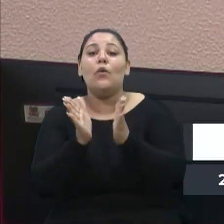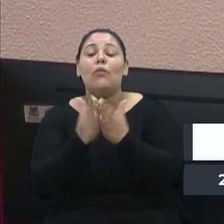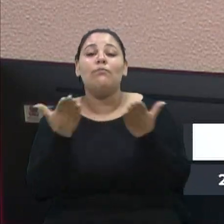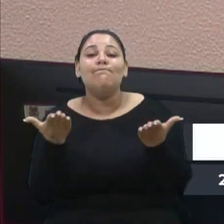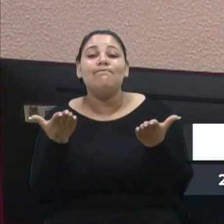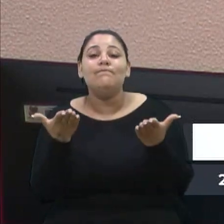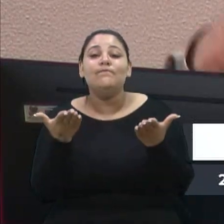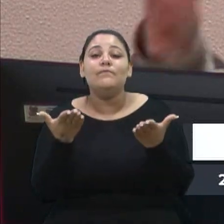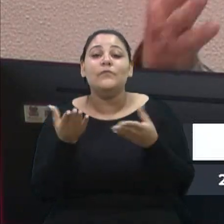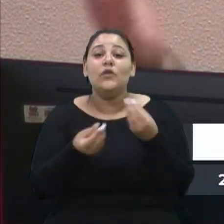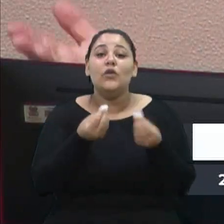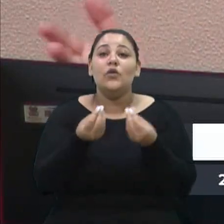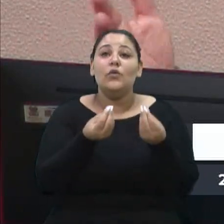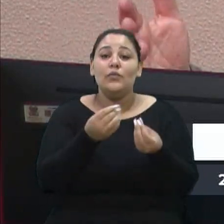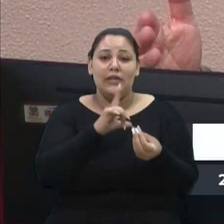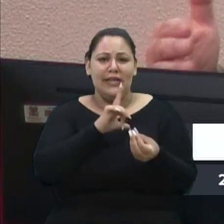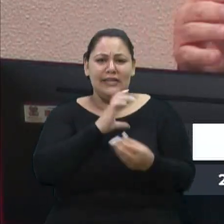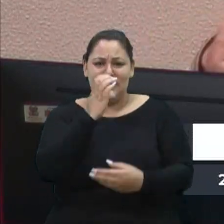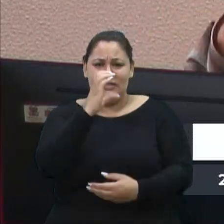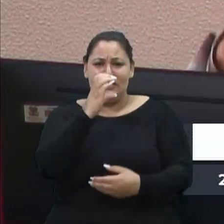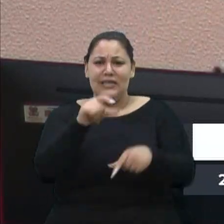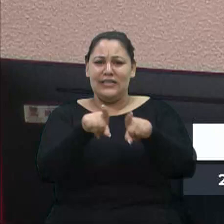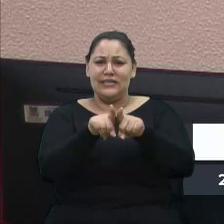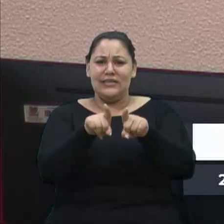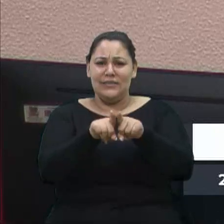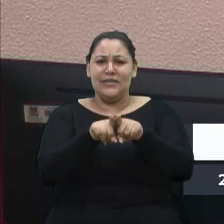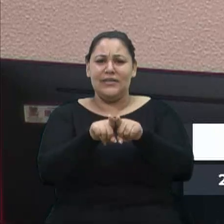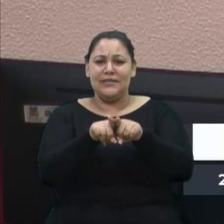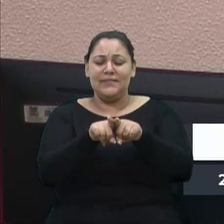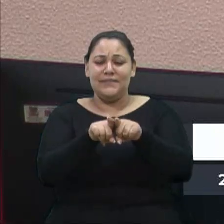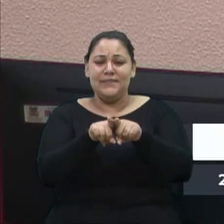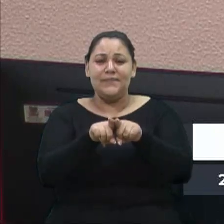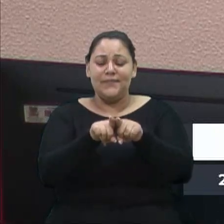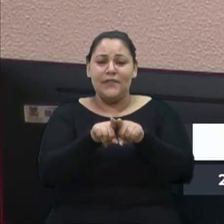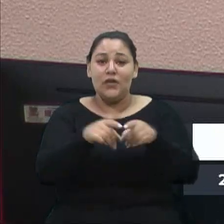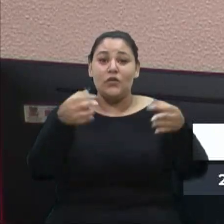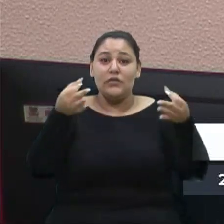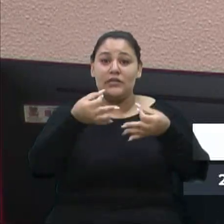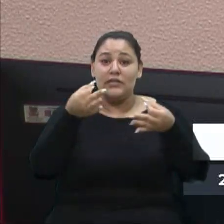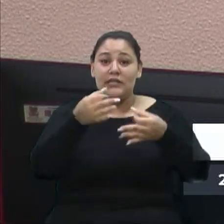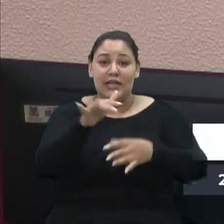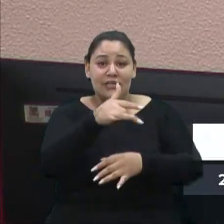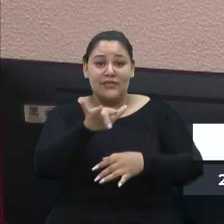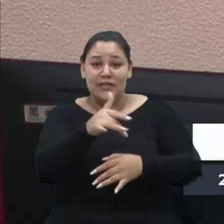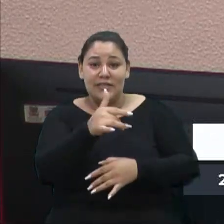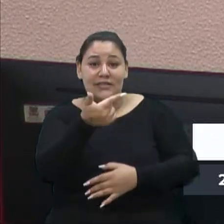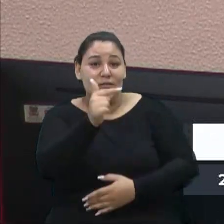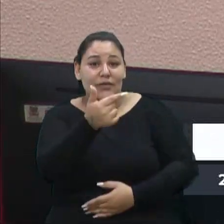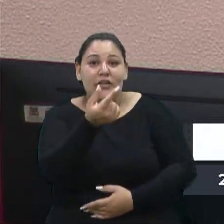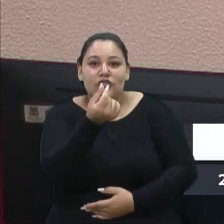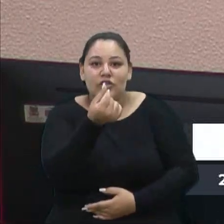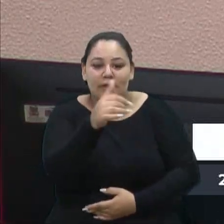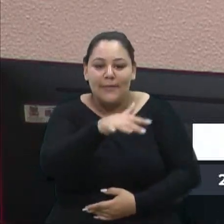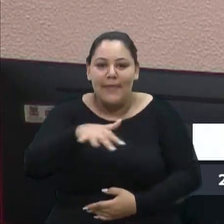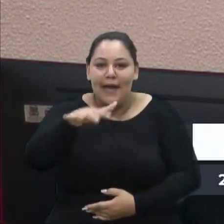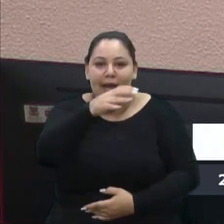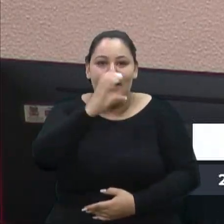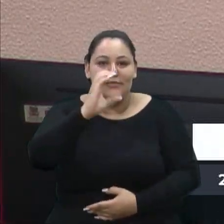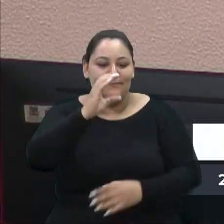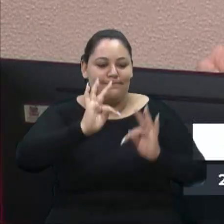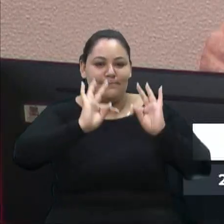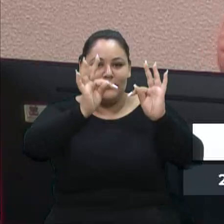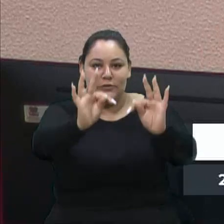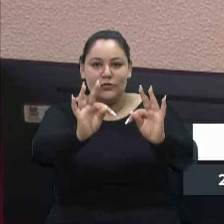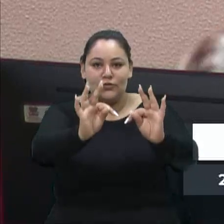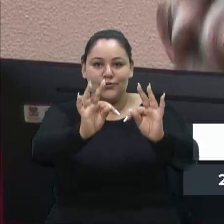Então, e depois tem a questão da ciência também, né? Provavelmente, às vezes, por falta de recursos na área da ciência e tecnologia,